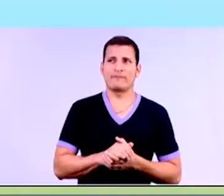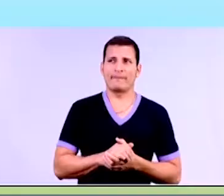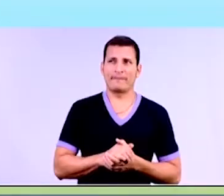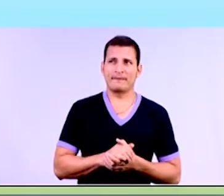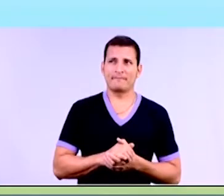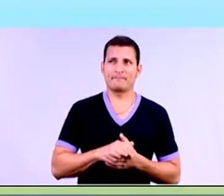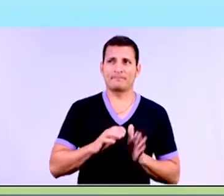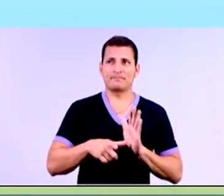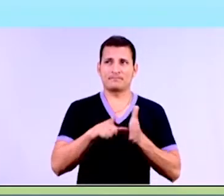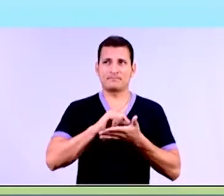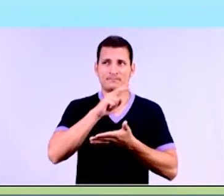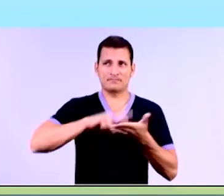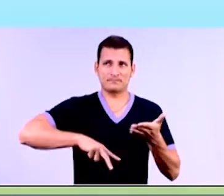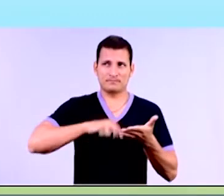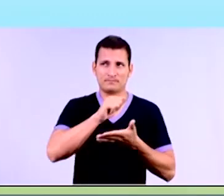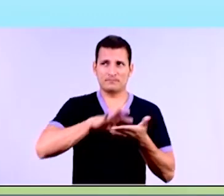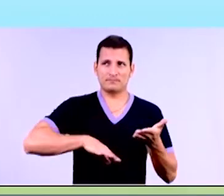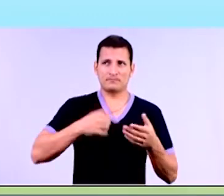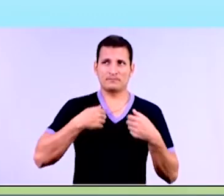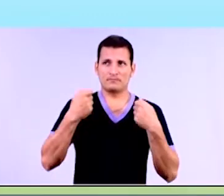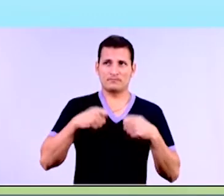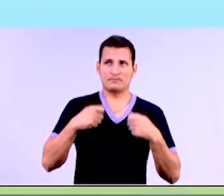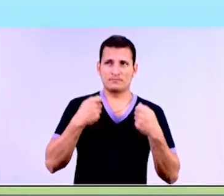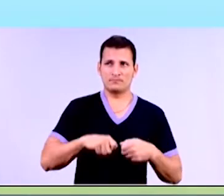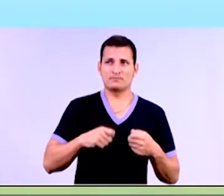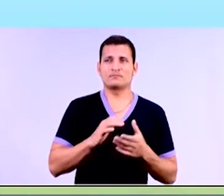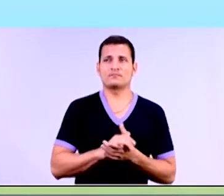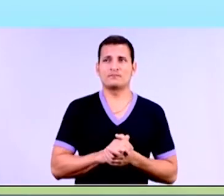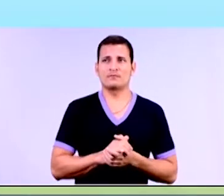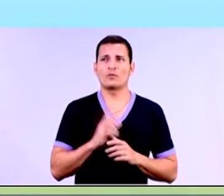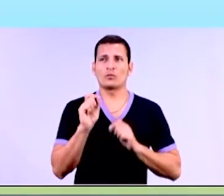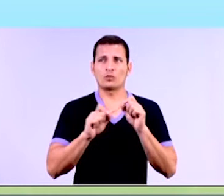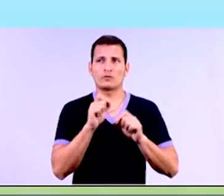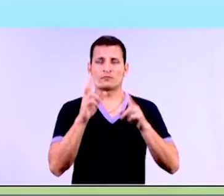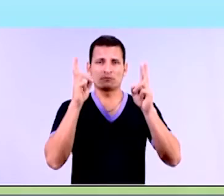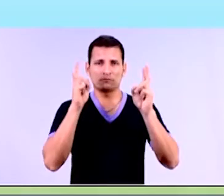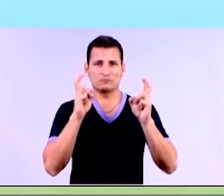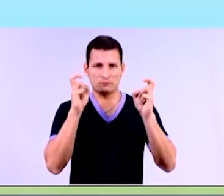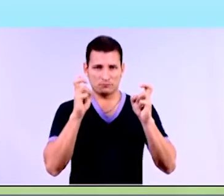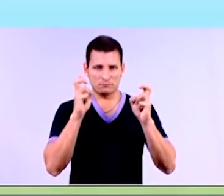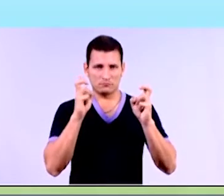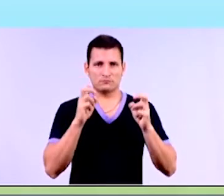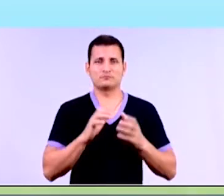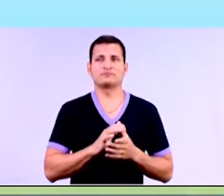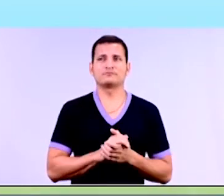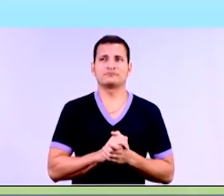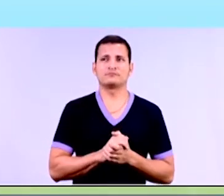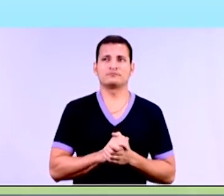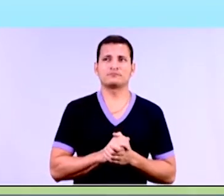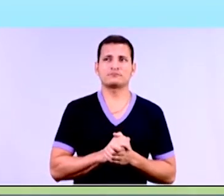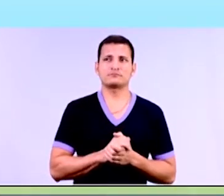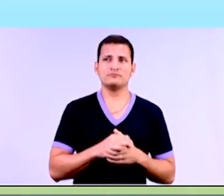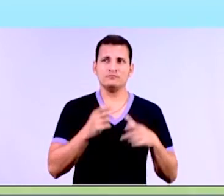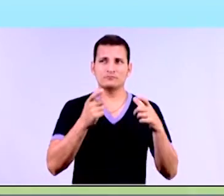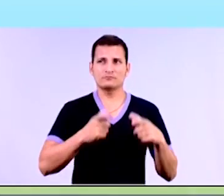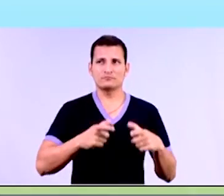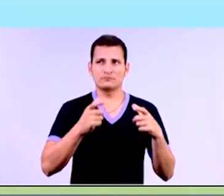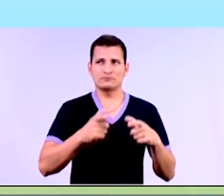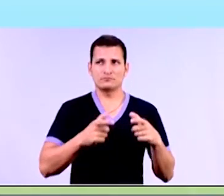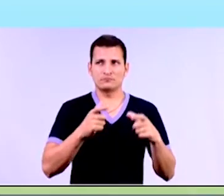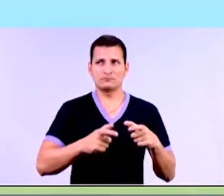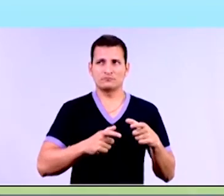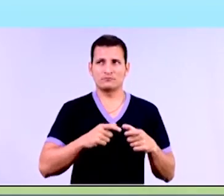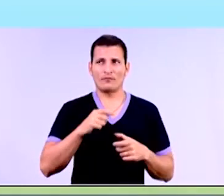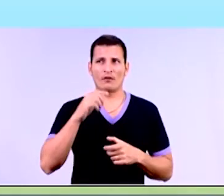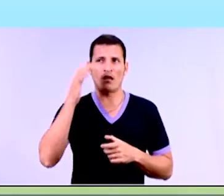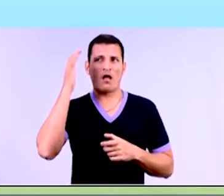Então, antes de ler um texto, eu preciso me dizer o que o título me sugere. De onde você acha